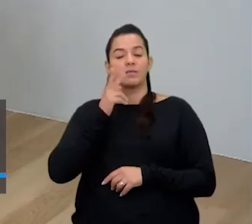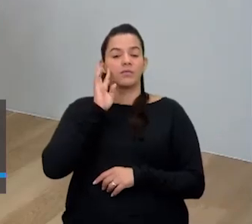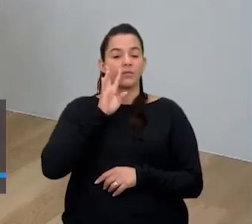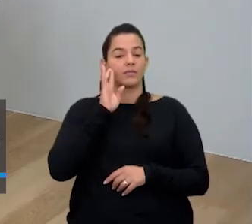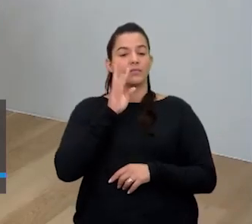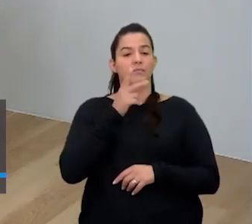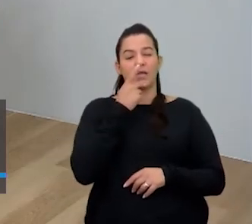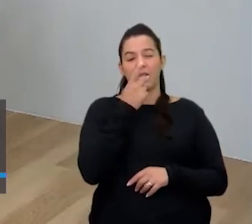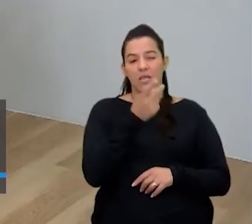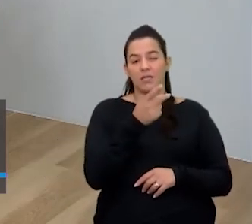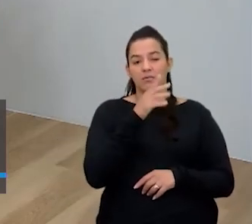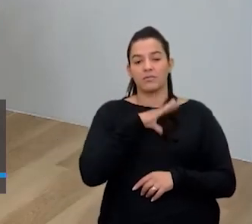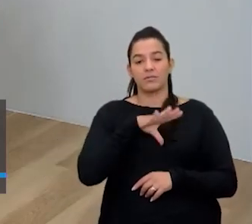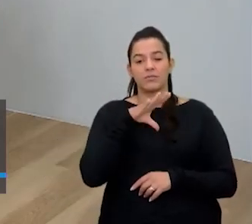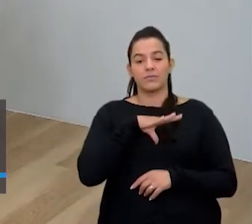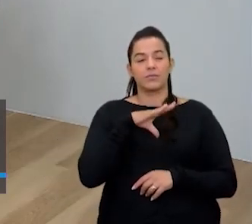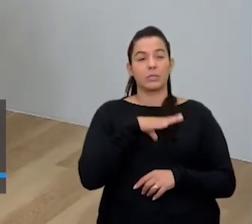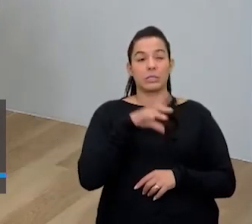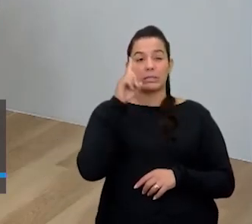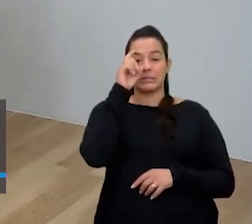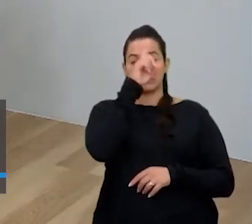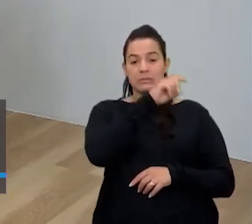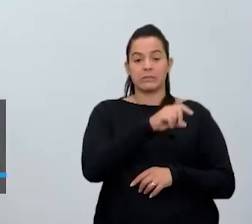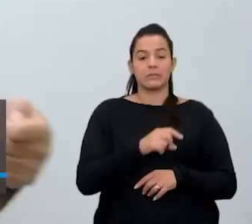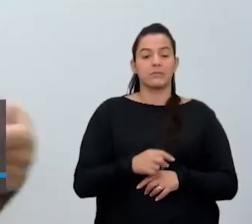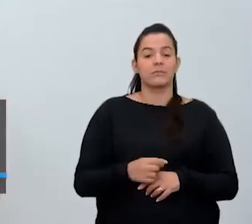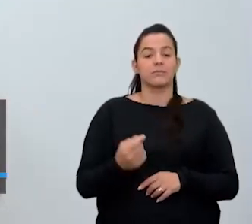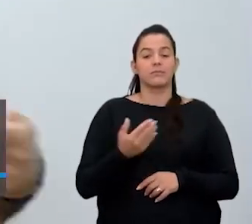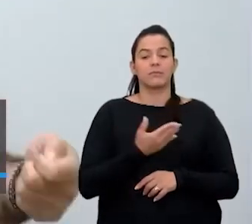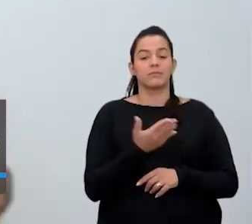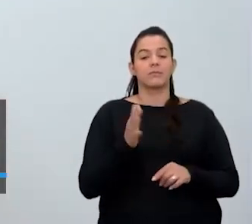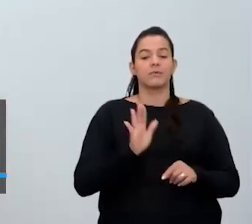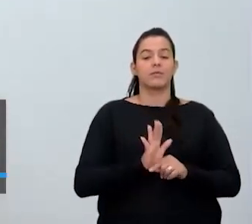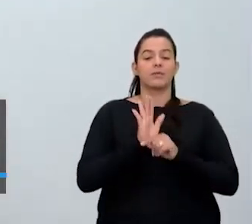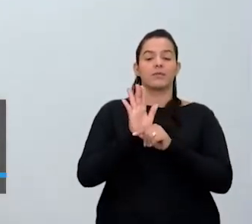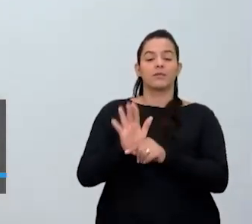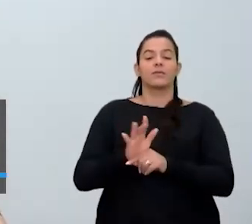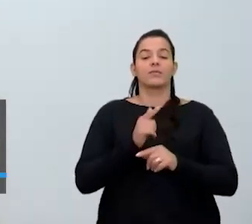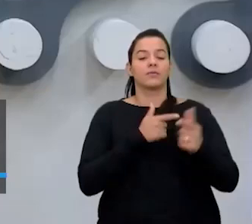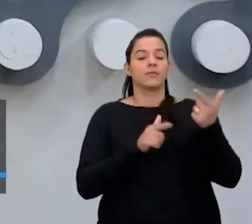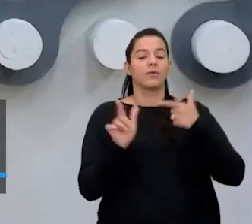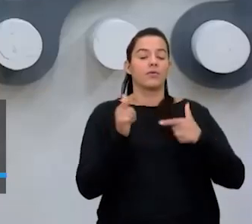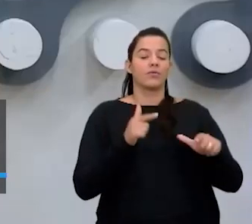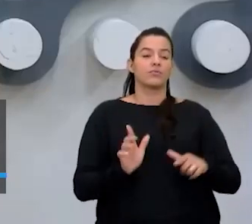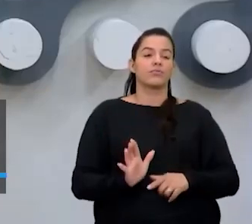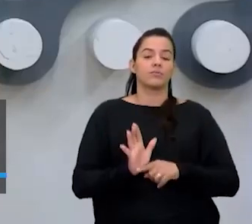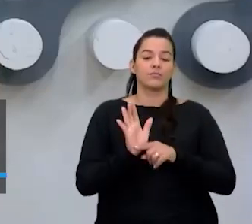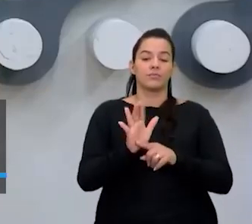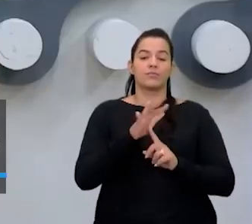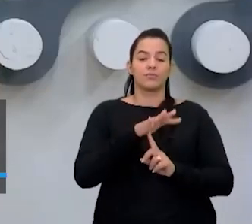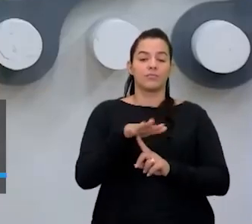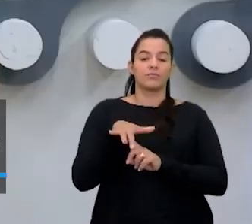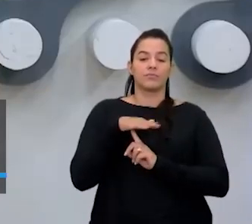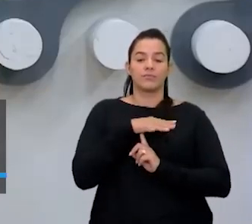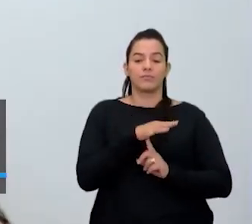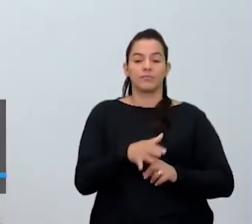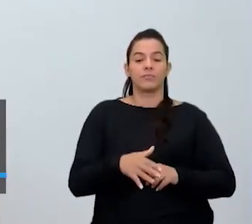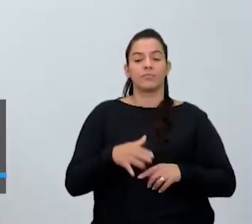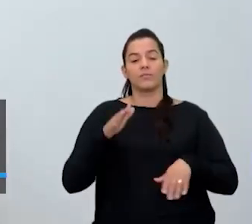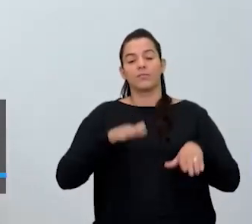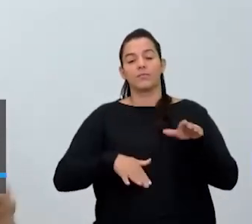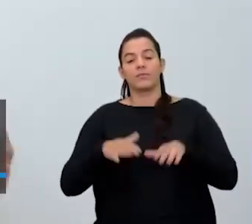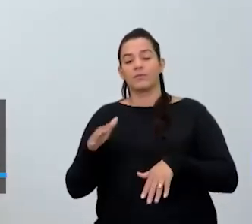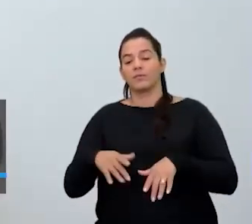falar português e que auxiliava outros ambulantes. Às vezes o ambulante tem que